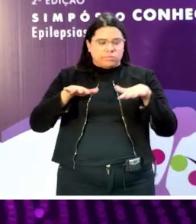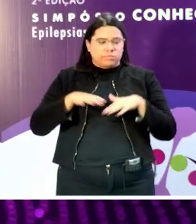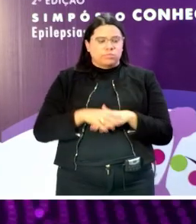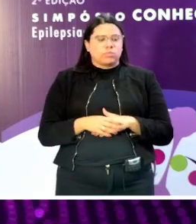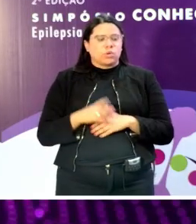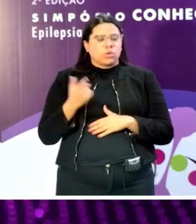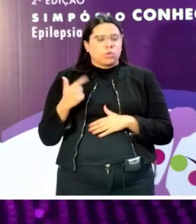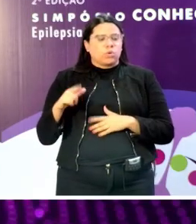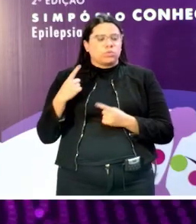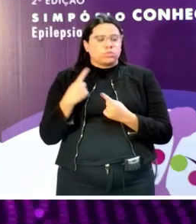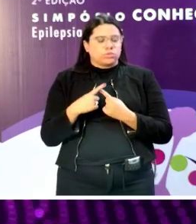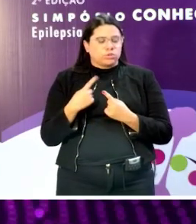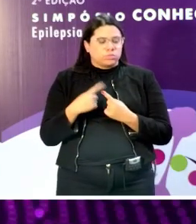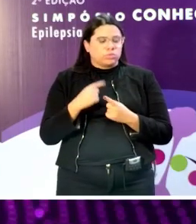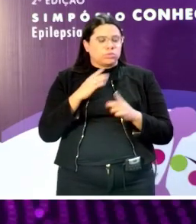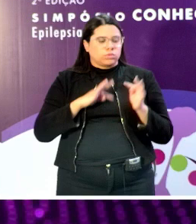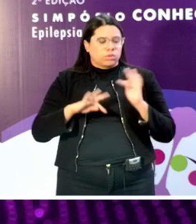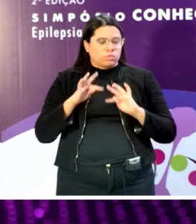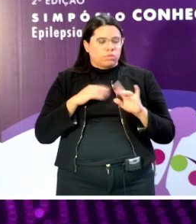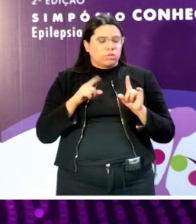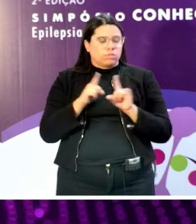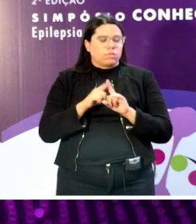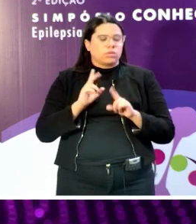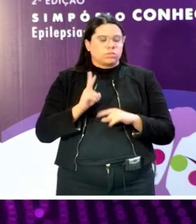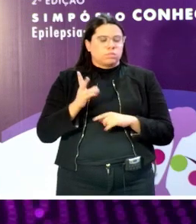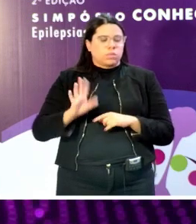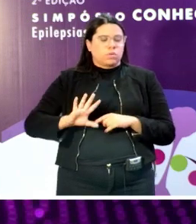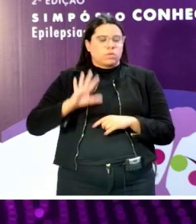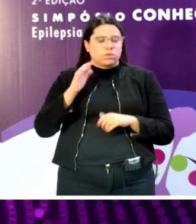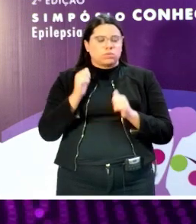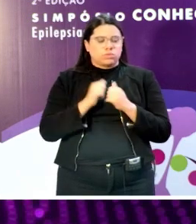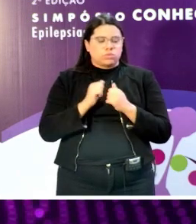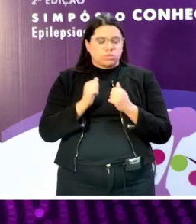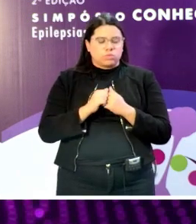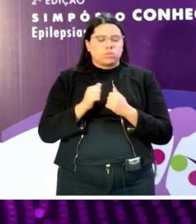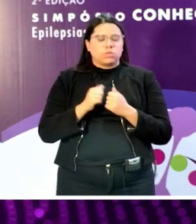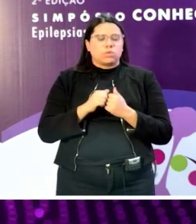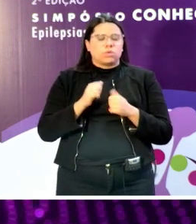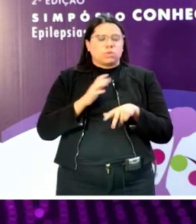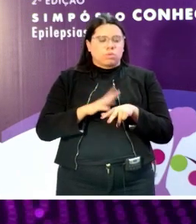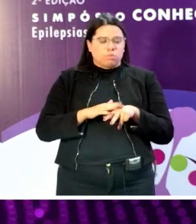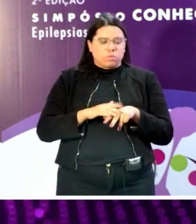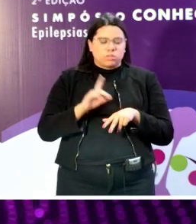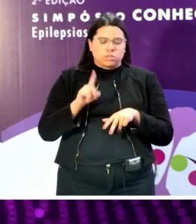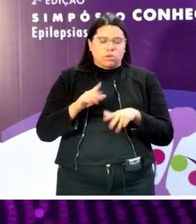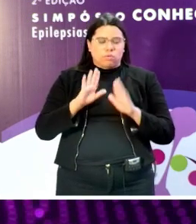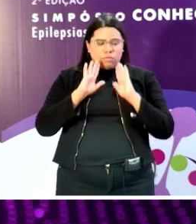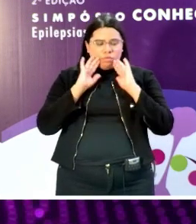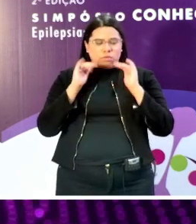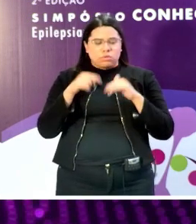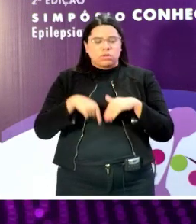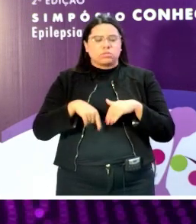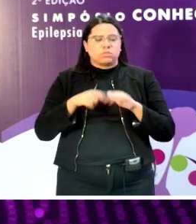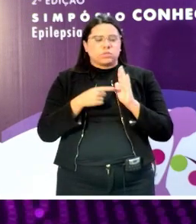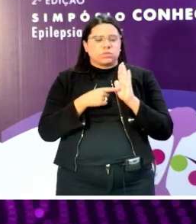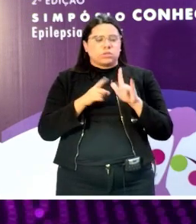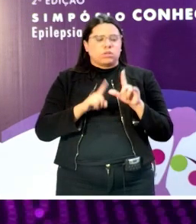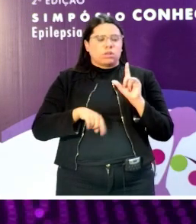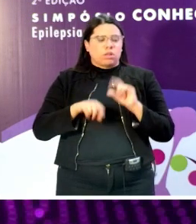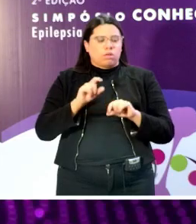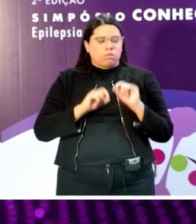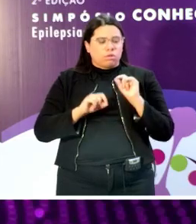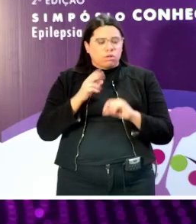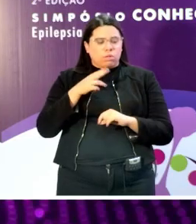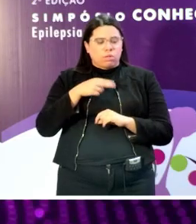Outro tipo de terapia que é bastante frequente nos pacientes com DAF1, que é o foco dessa apresentação, é a estimulação do nervo vago,